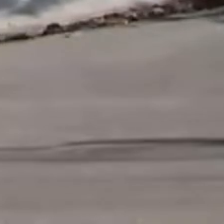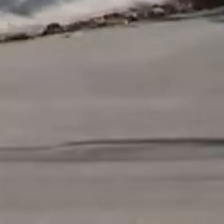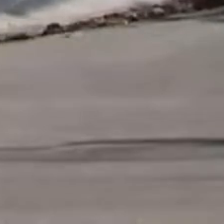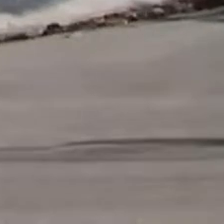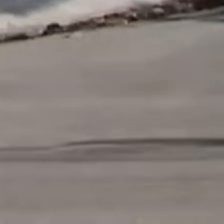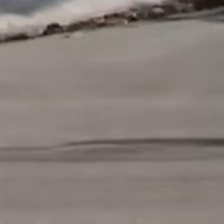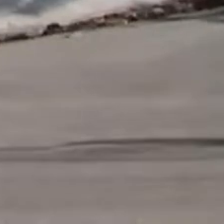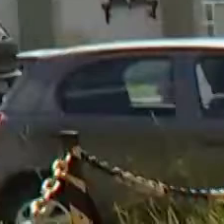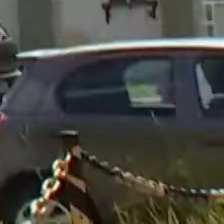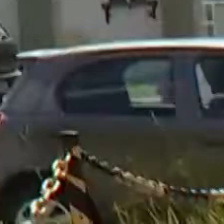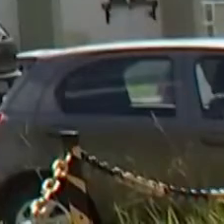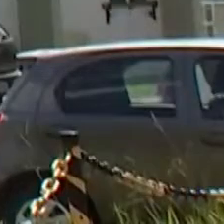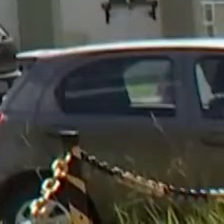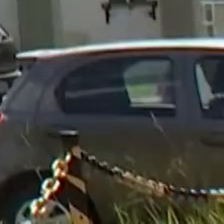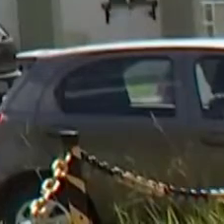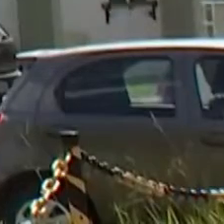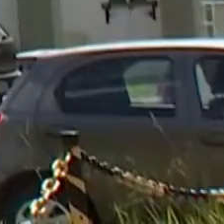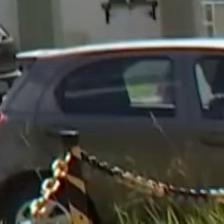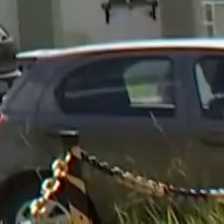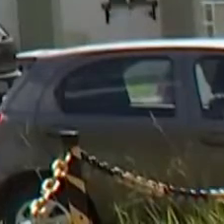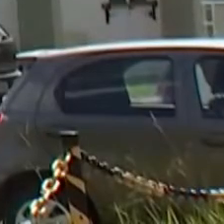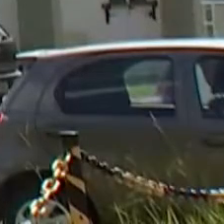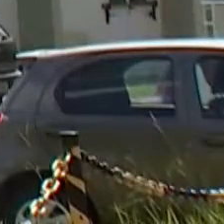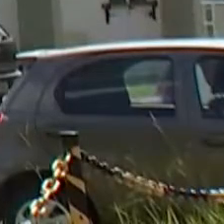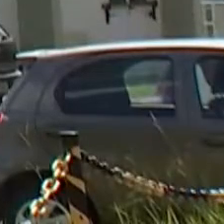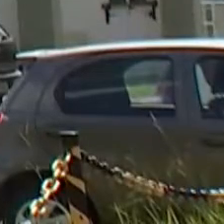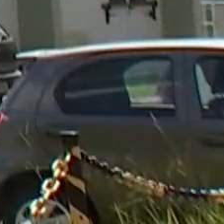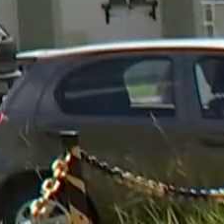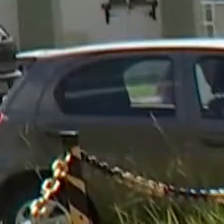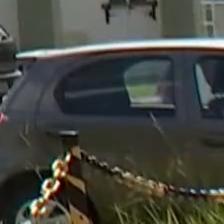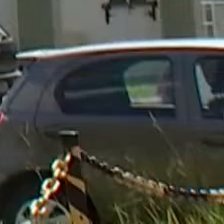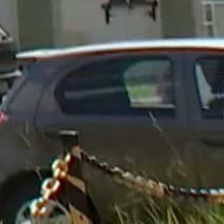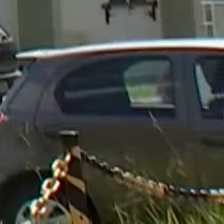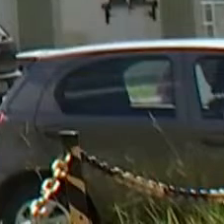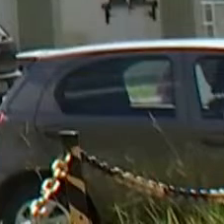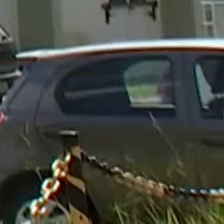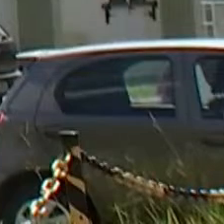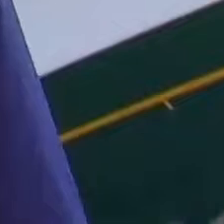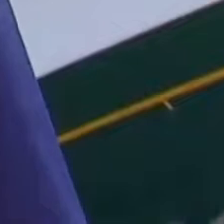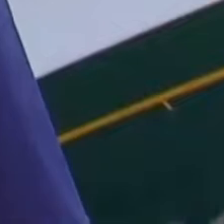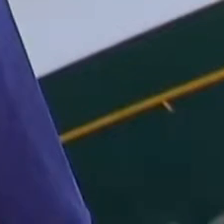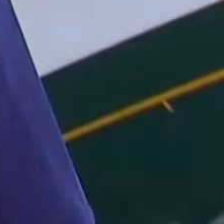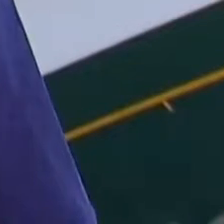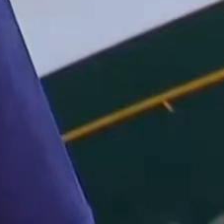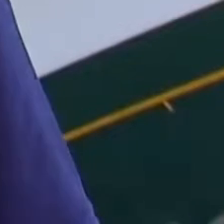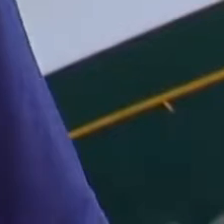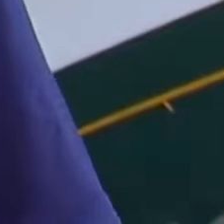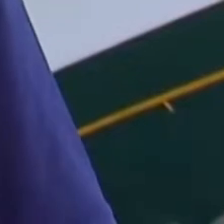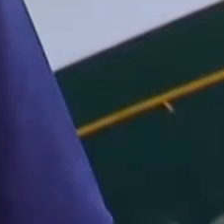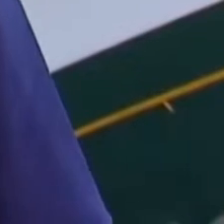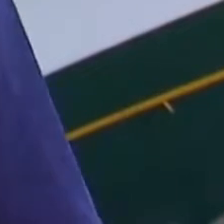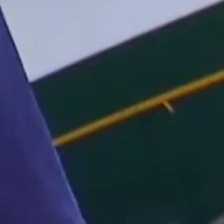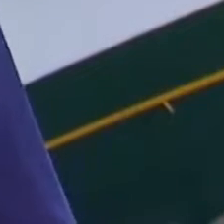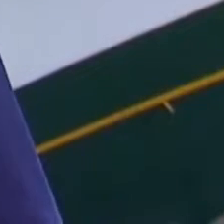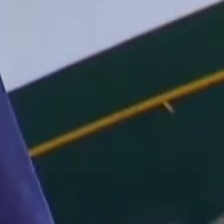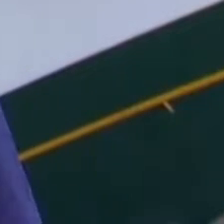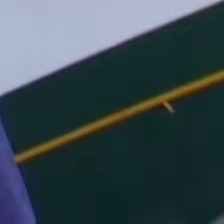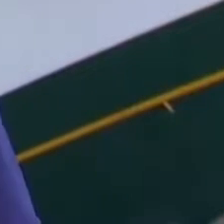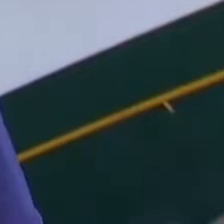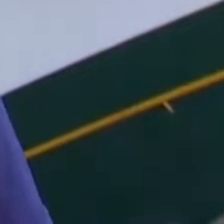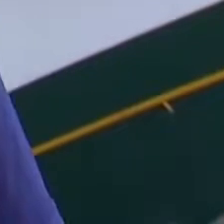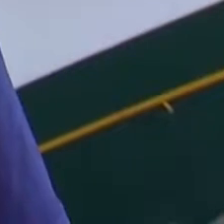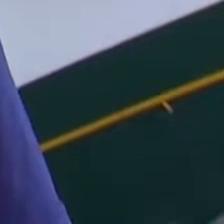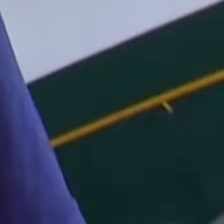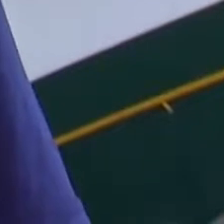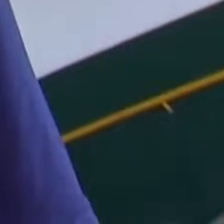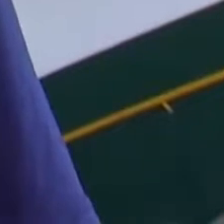Formação Geral para o Mundo do Trabalho, oficina oferecida gratuitamente pela entidade. As oficinas é uma iniciação dos adolescentes